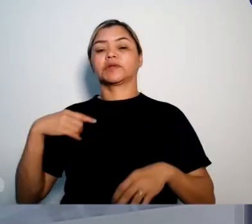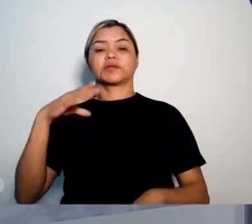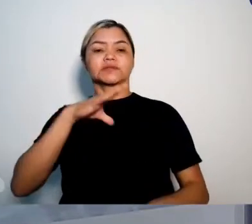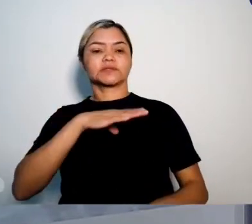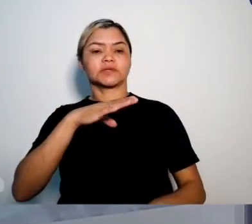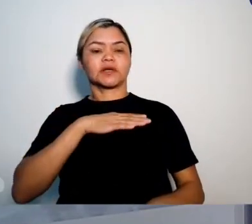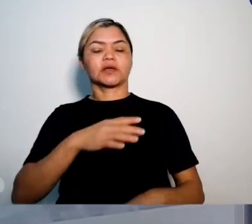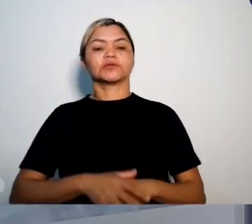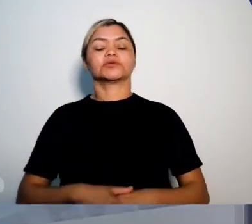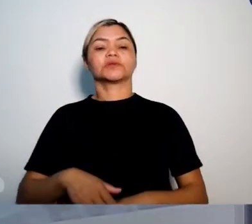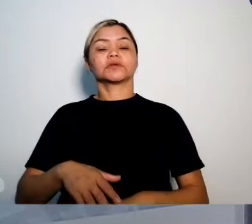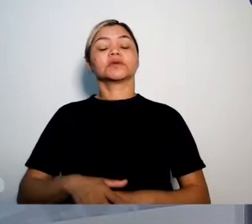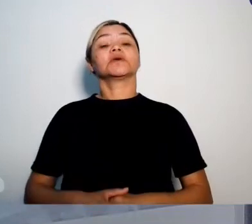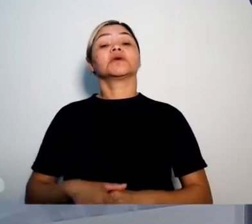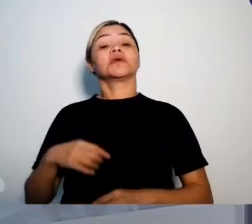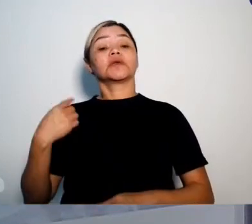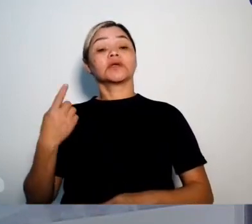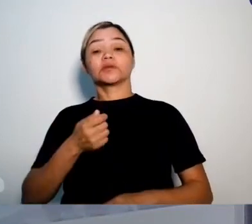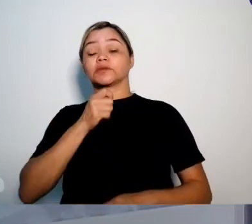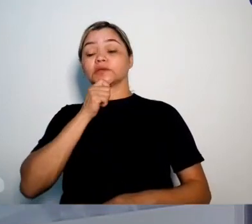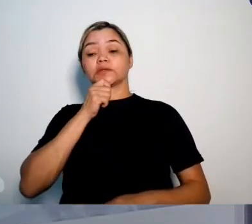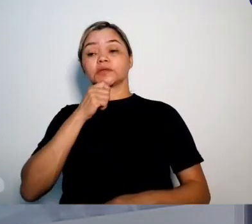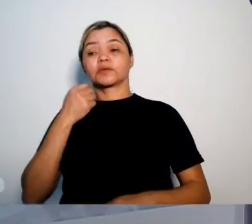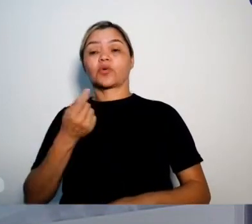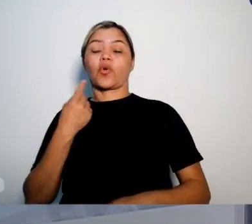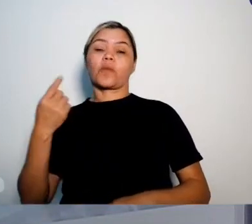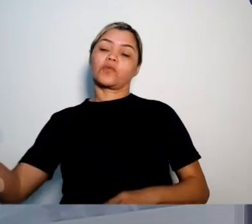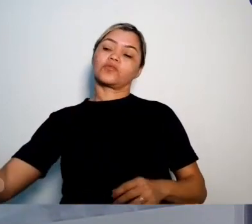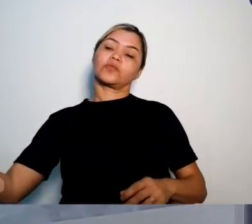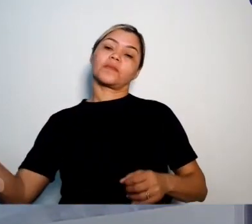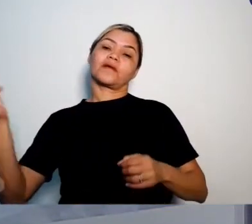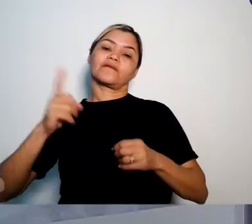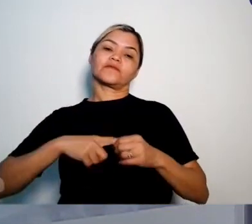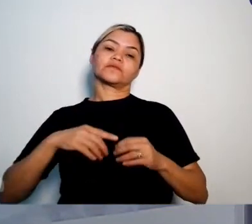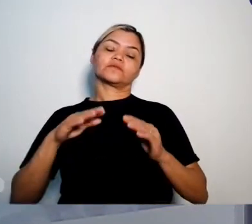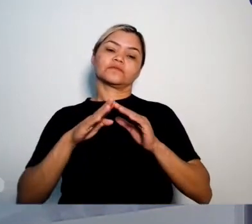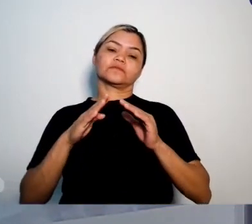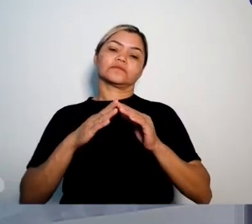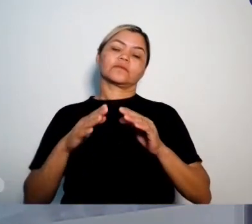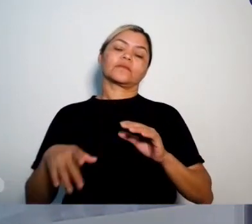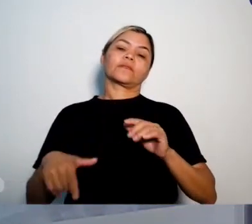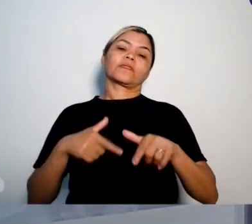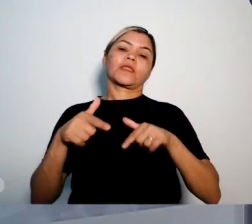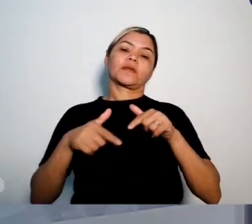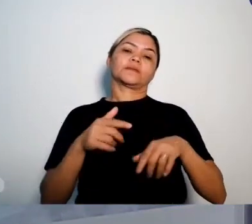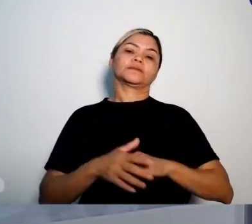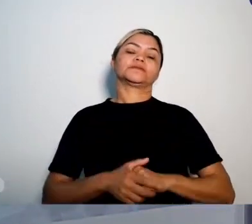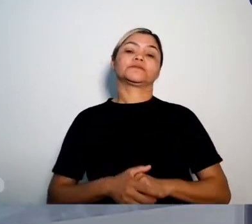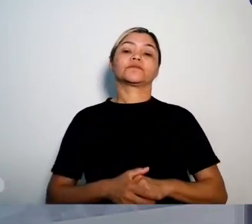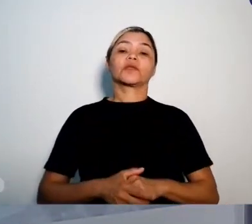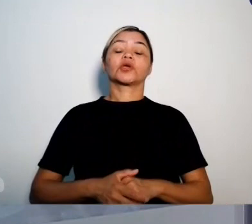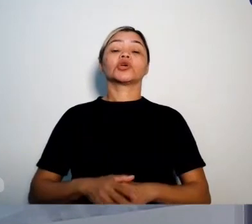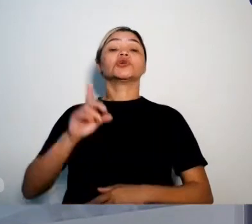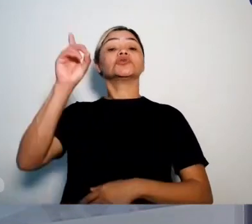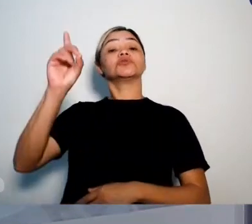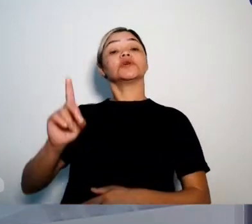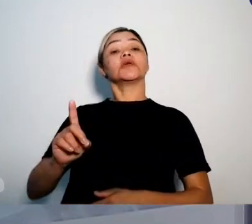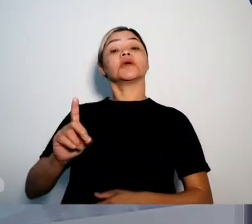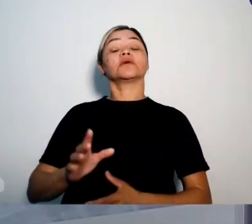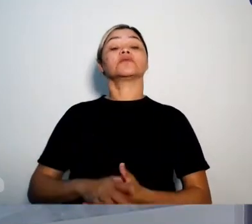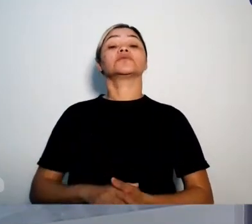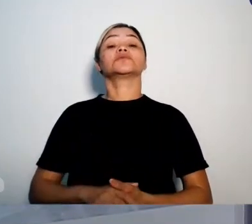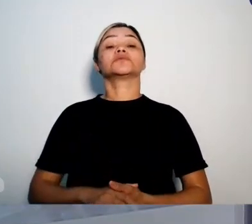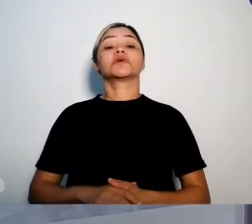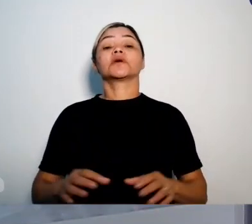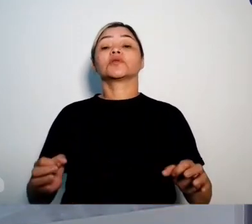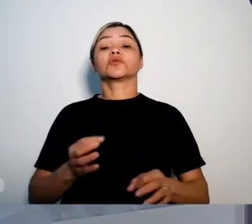nosso centro, e que não tinha a locomoção. E a garantia dos direitos, dos benefícios integrais para quem tinha